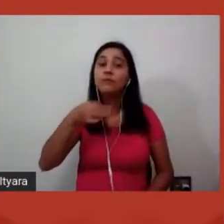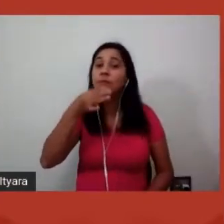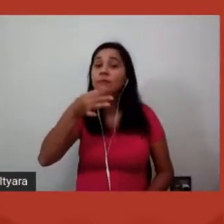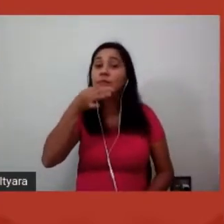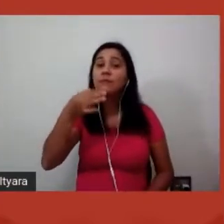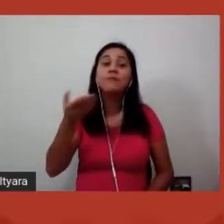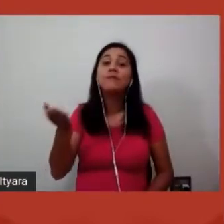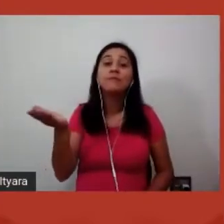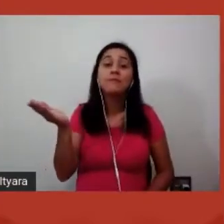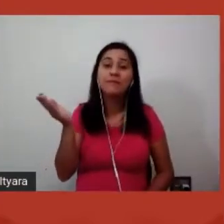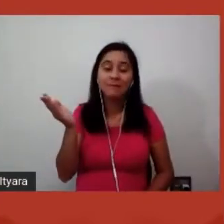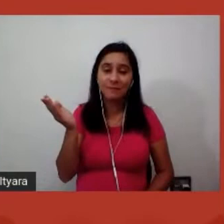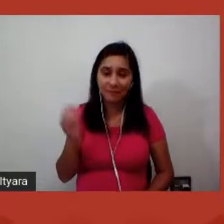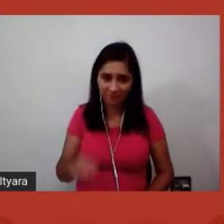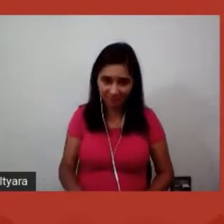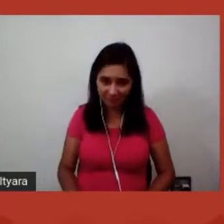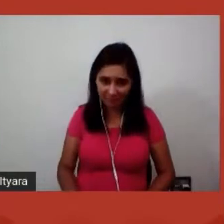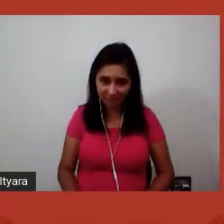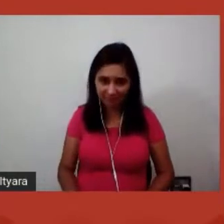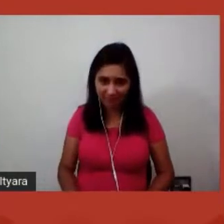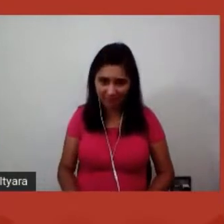Como que a gente...